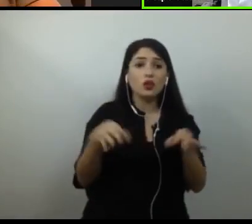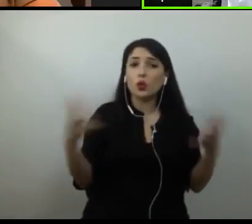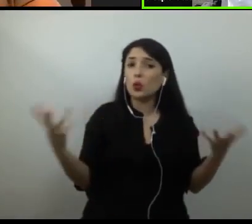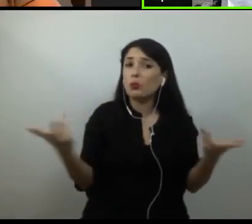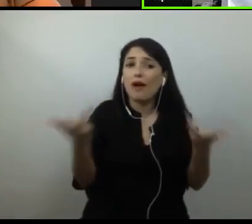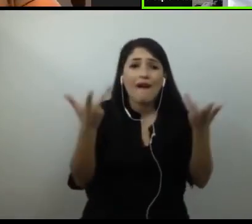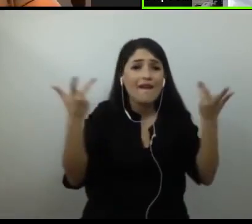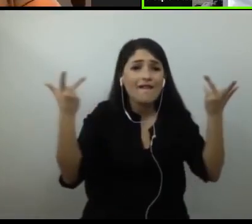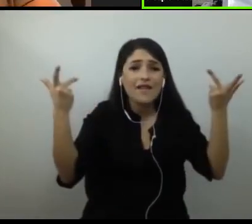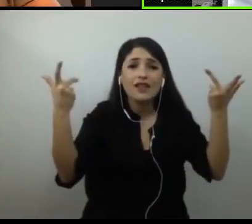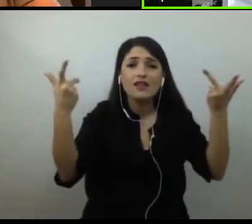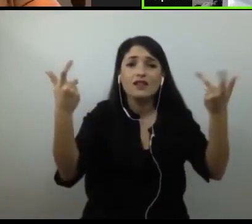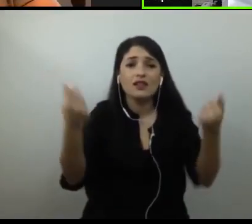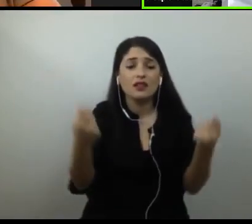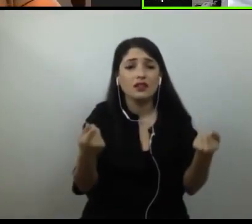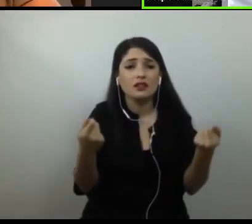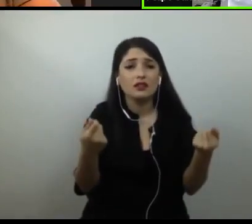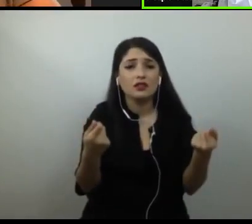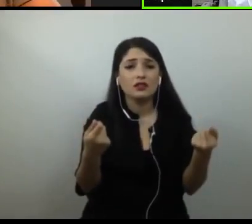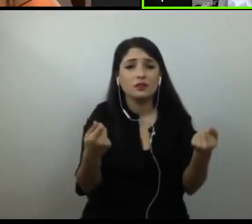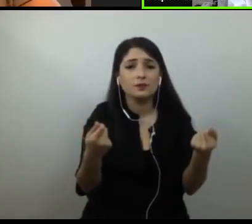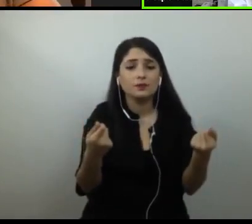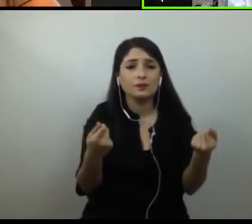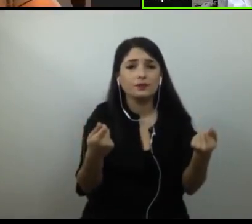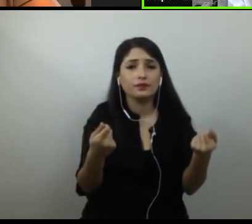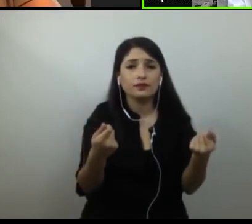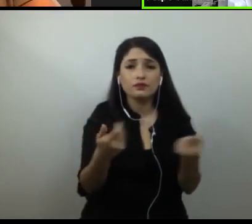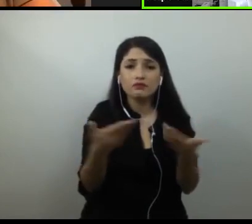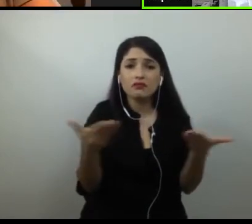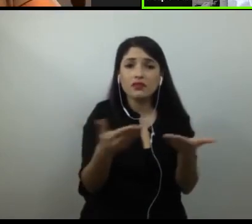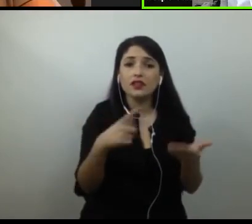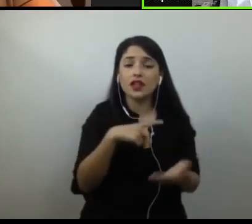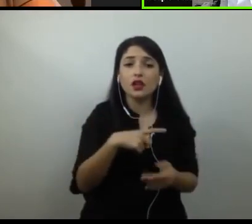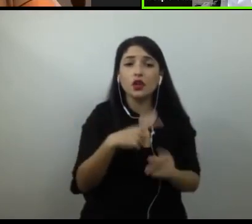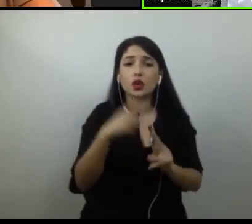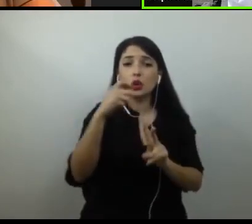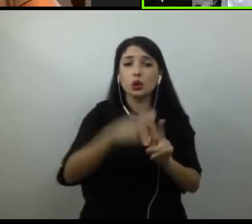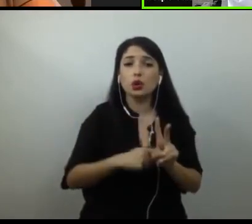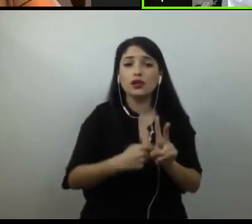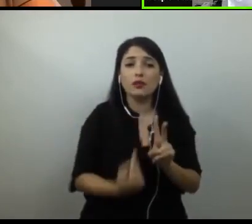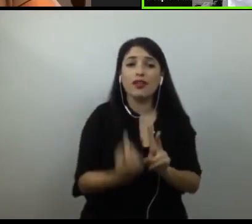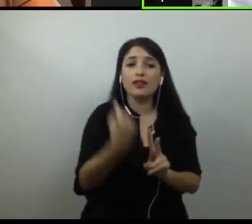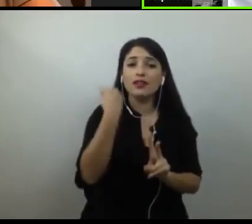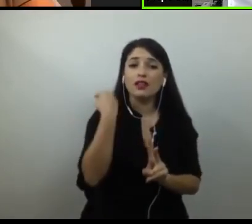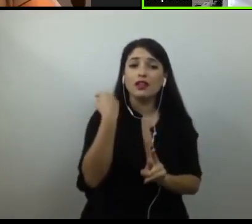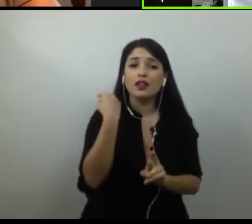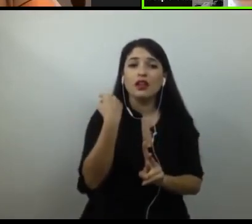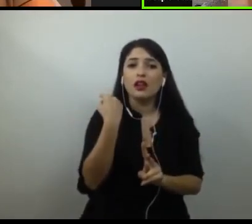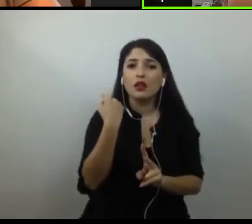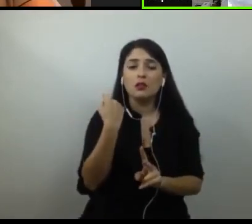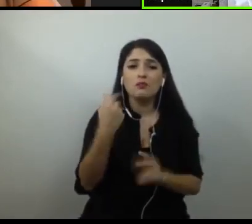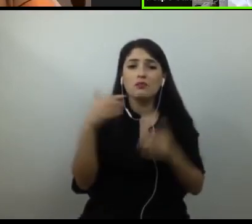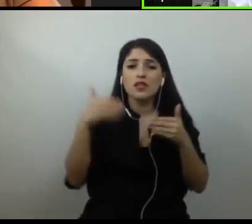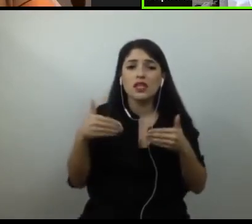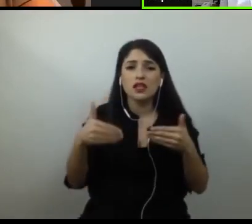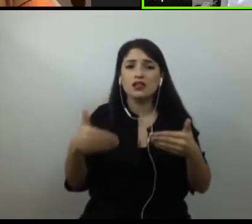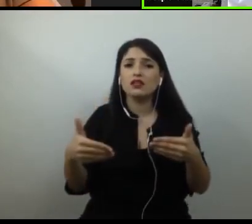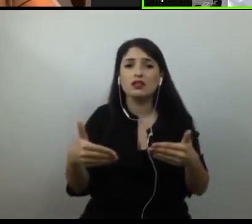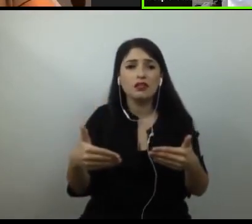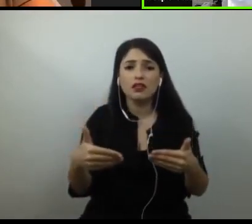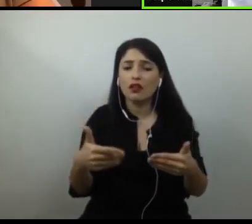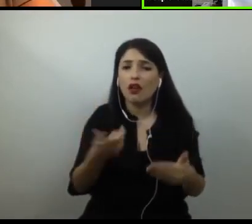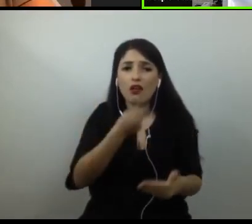Constituição, nós temos hoje, há 2 meses, um ministro interino da saúde, um general, que pode até